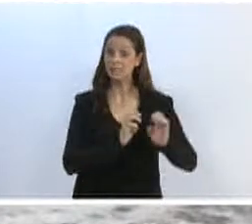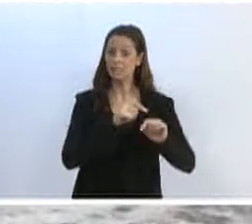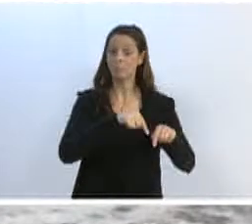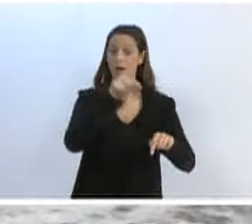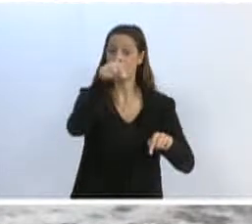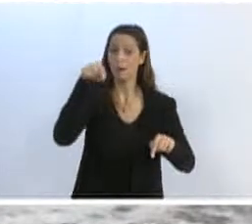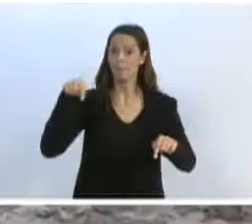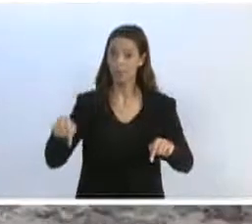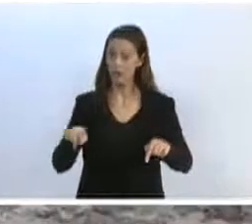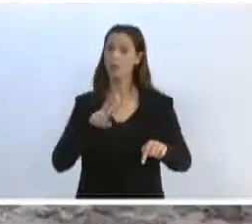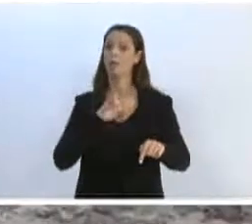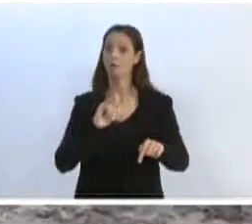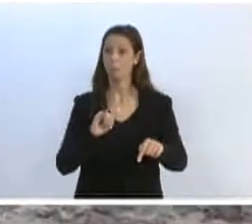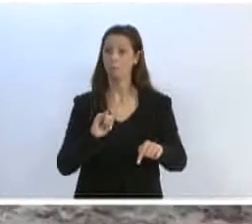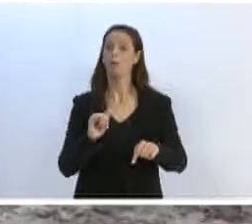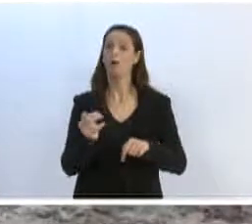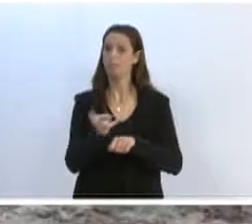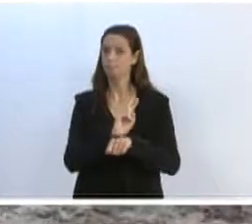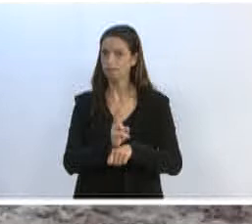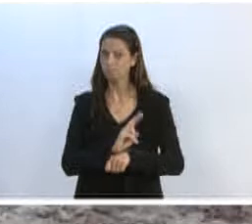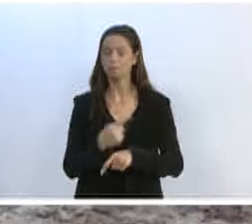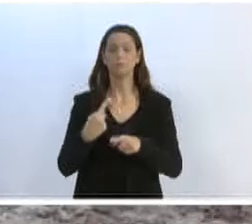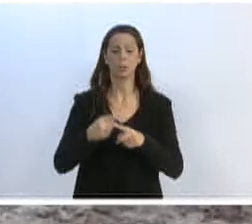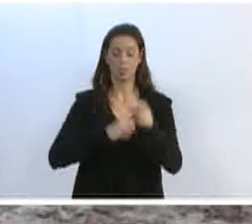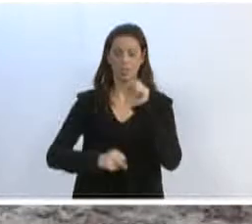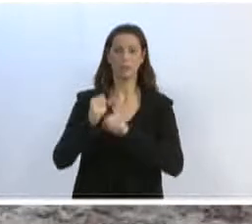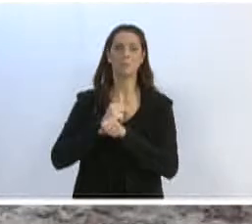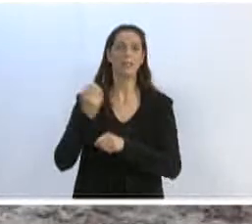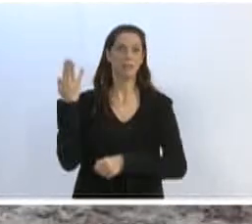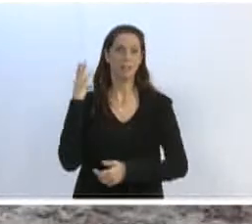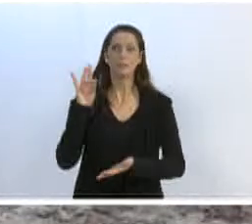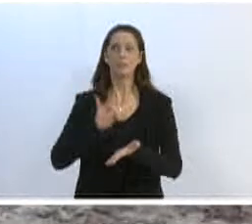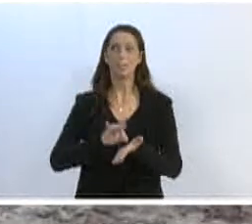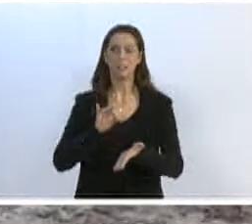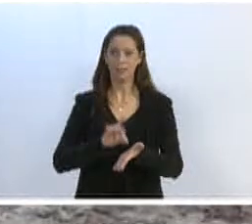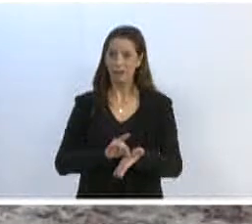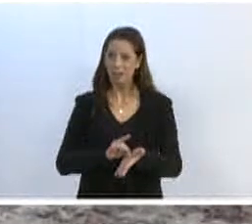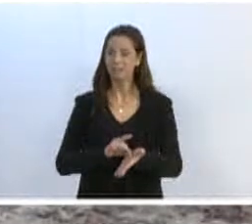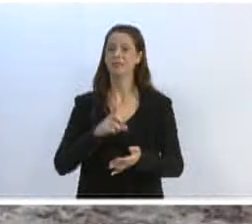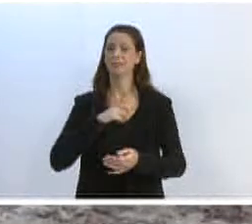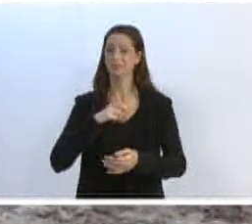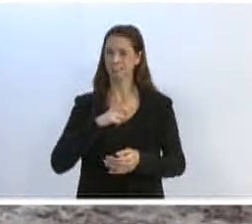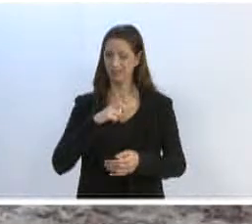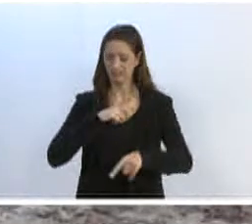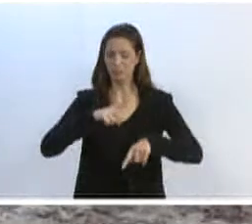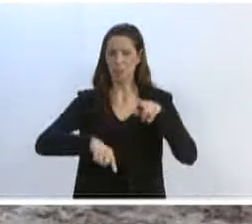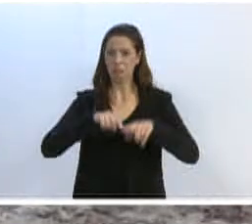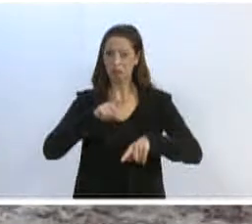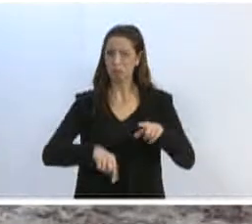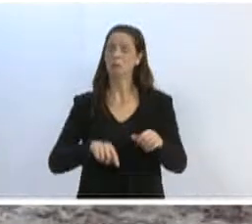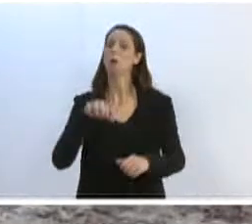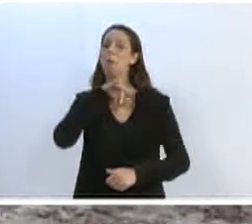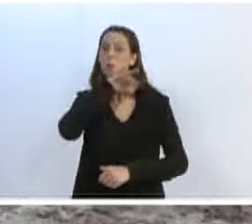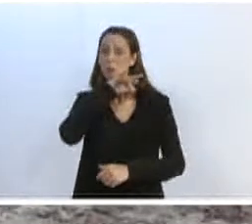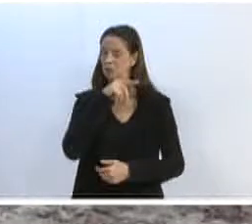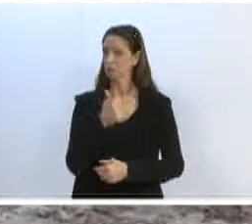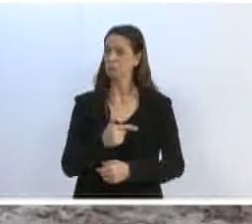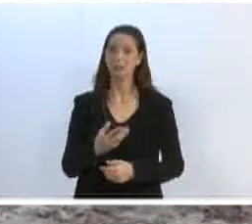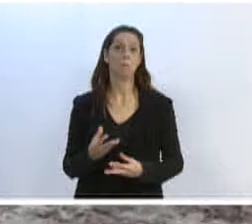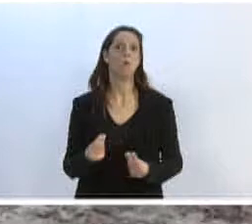por ano passado ea qualidade do batel da fidam percebi acompanhando que realmente